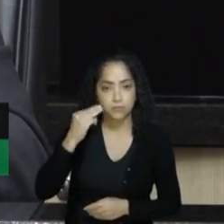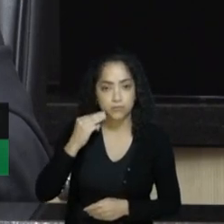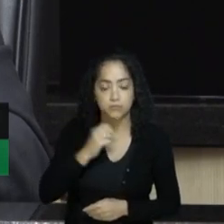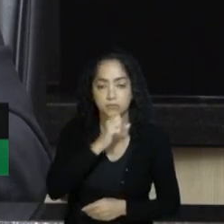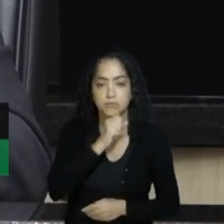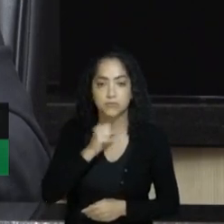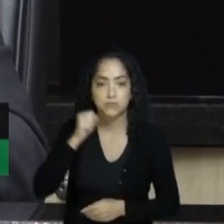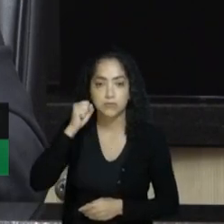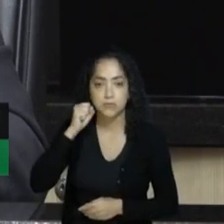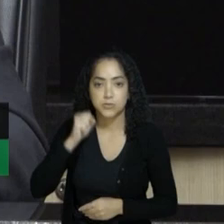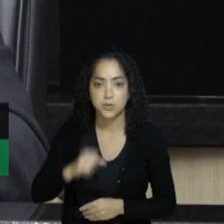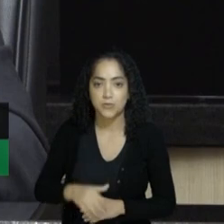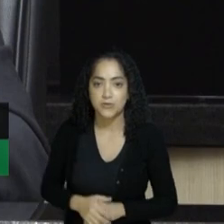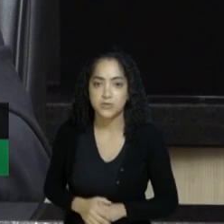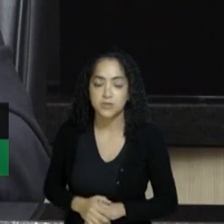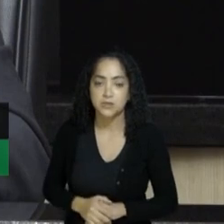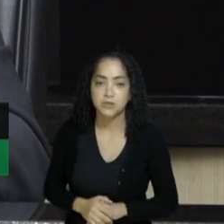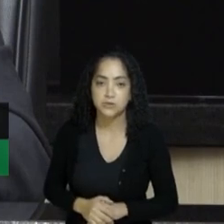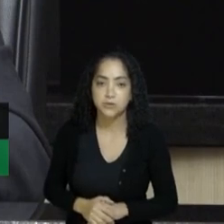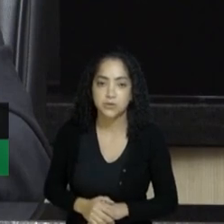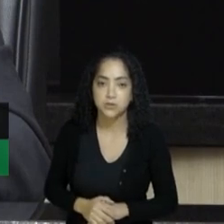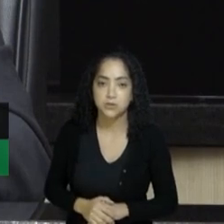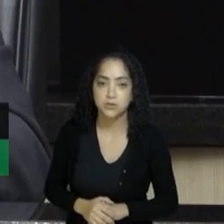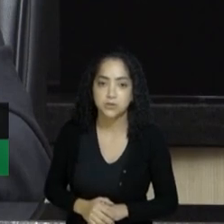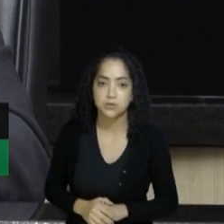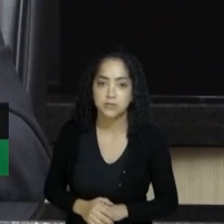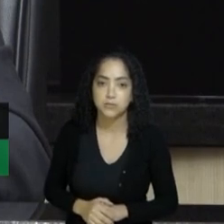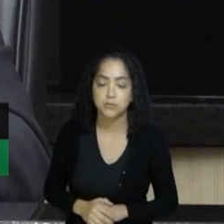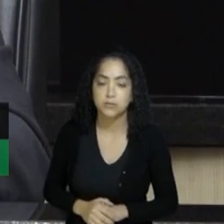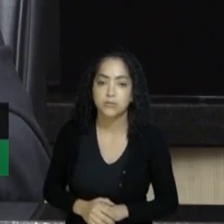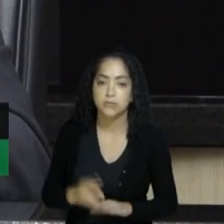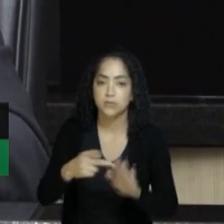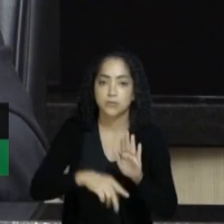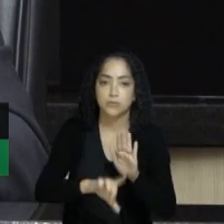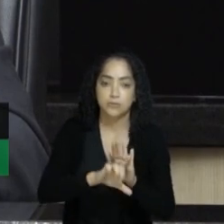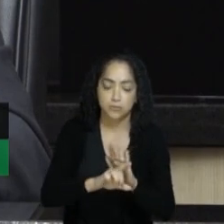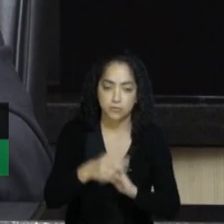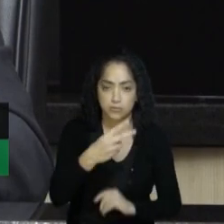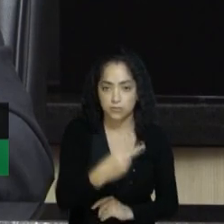Massocco, foi aprovado em turno único o projeto de lei número